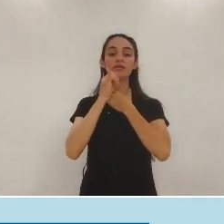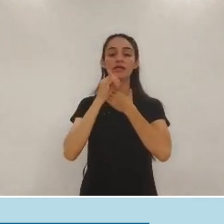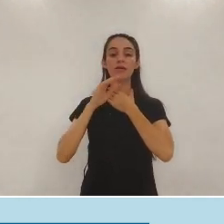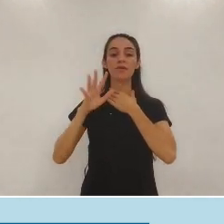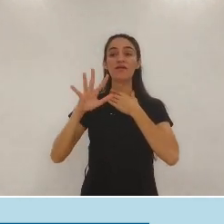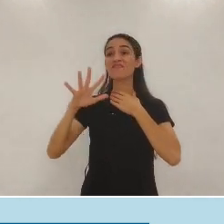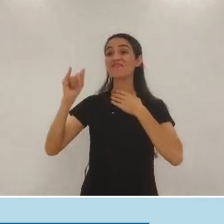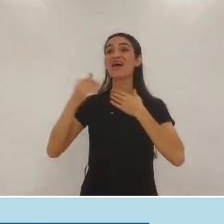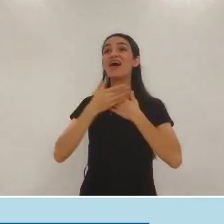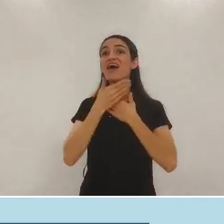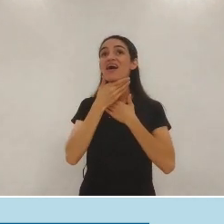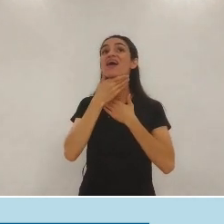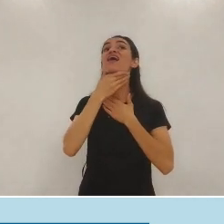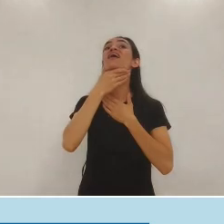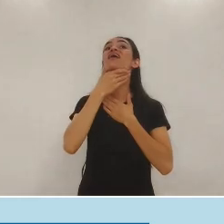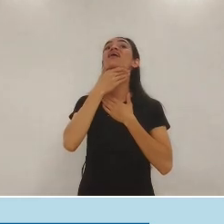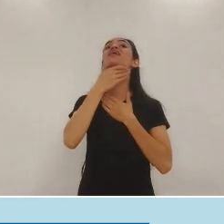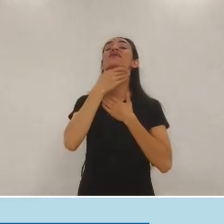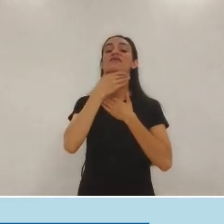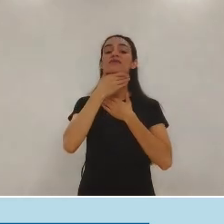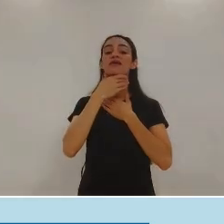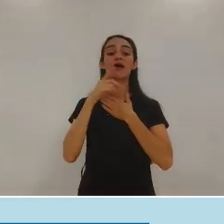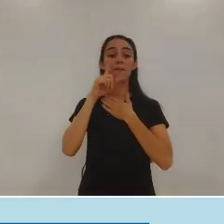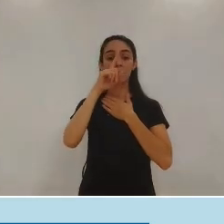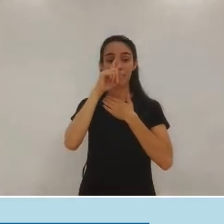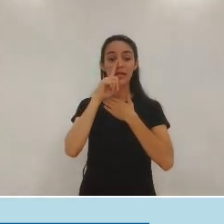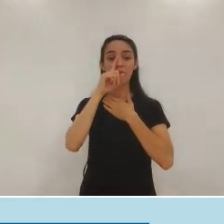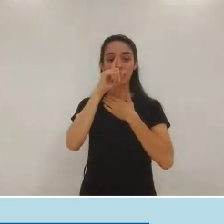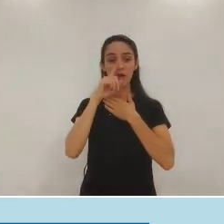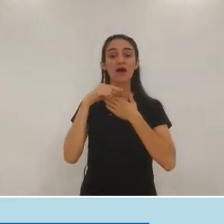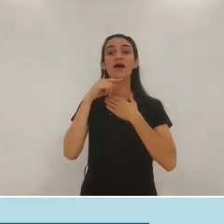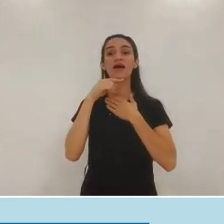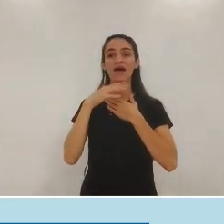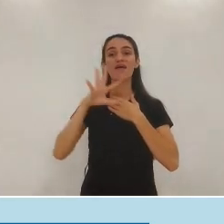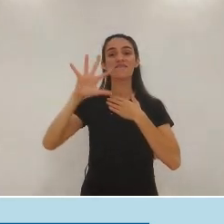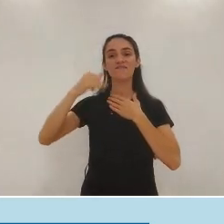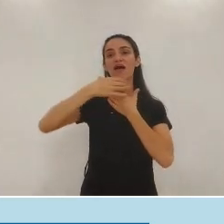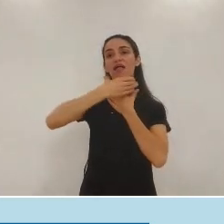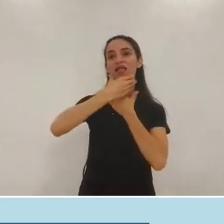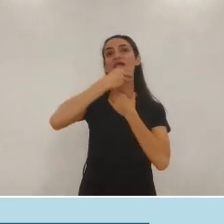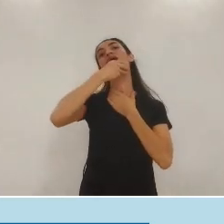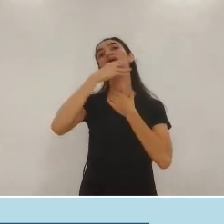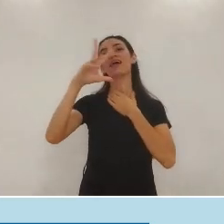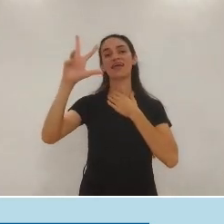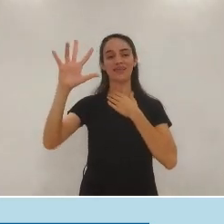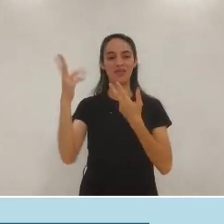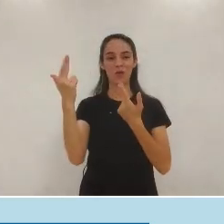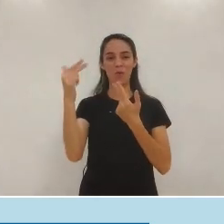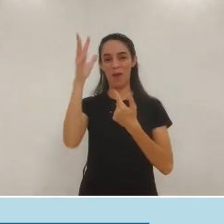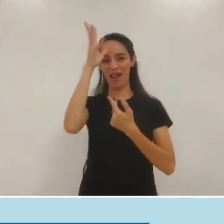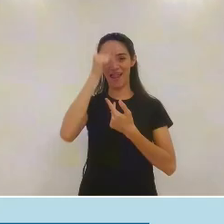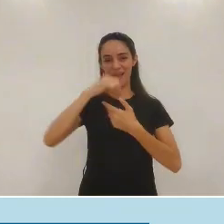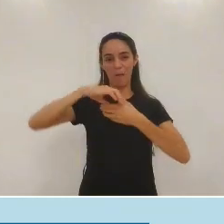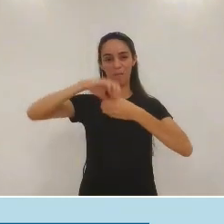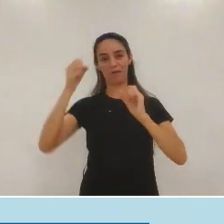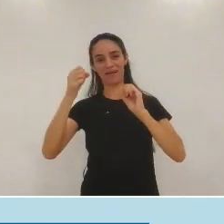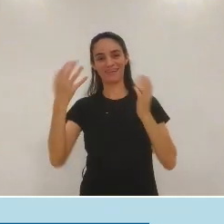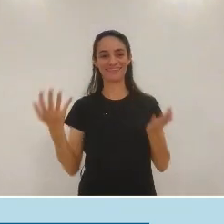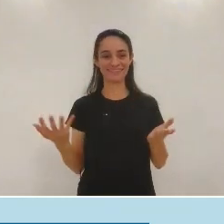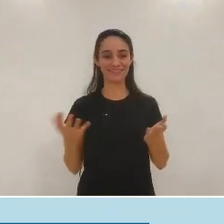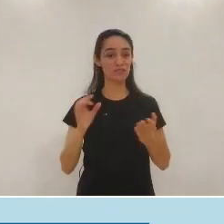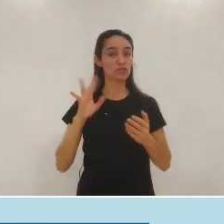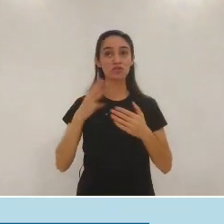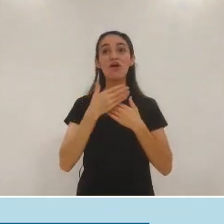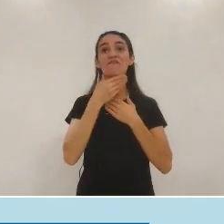der, ela vai literalmente me despescoçar como uma galinha. Não vai, ela só vai,